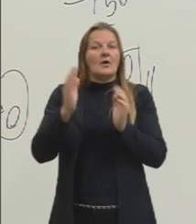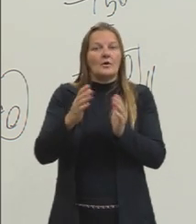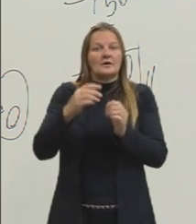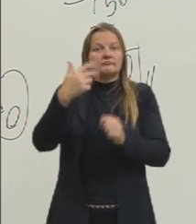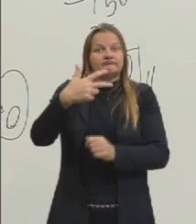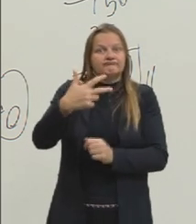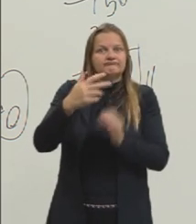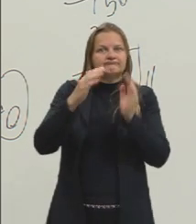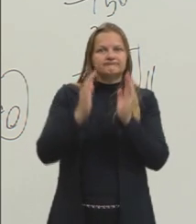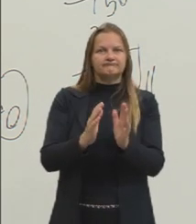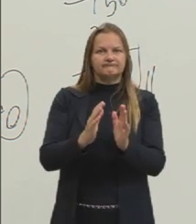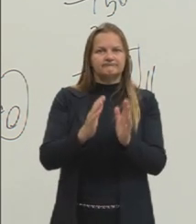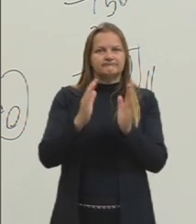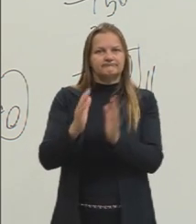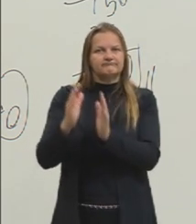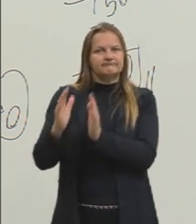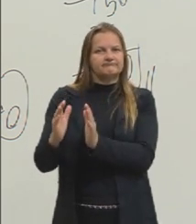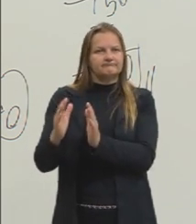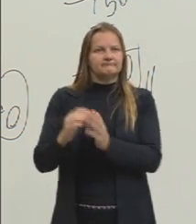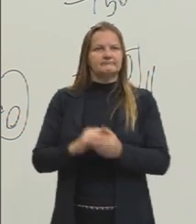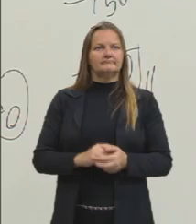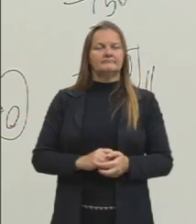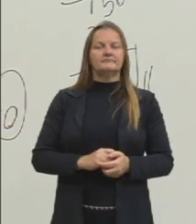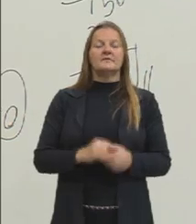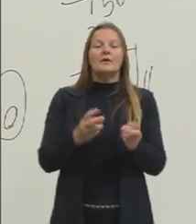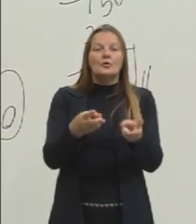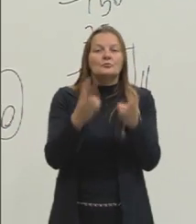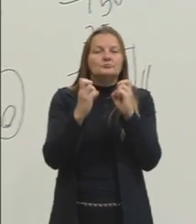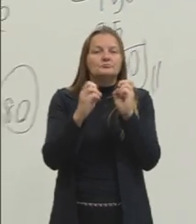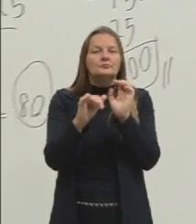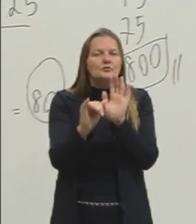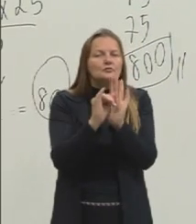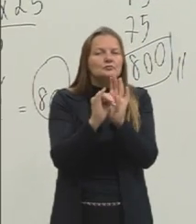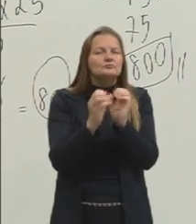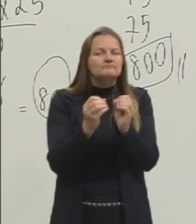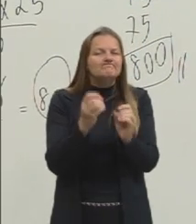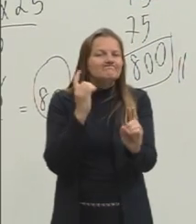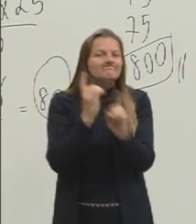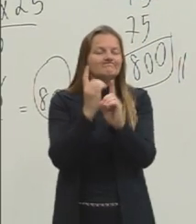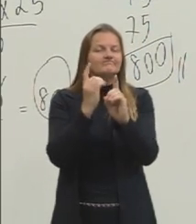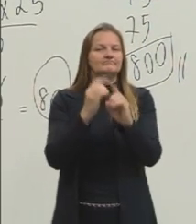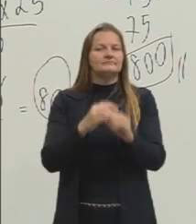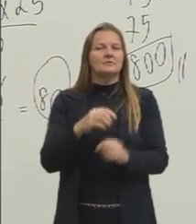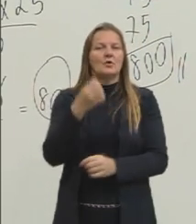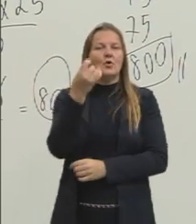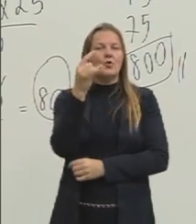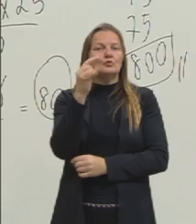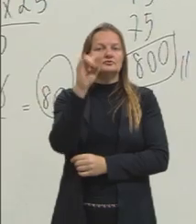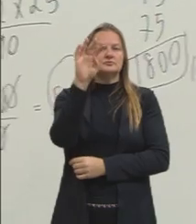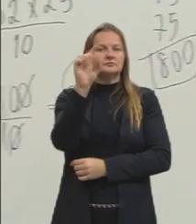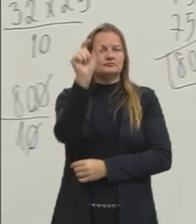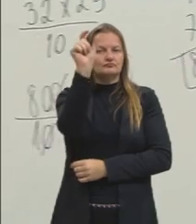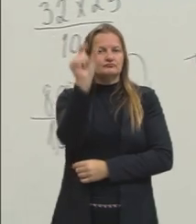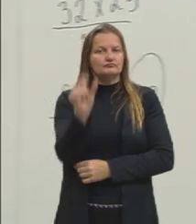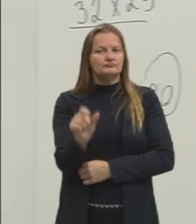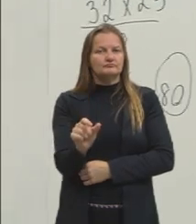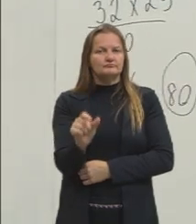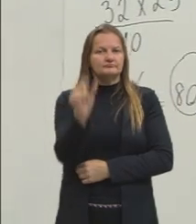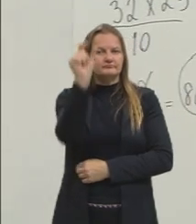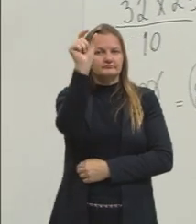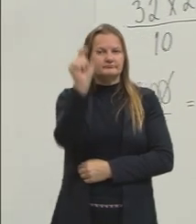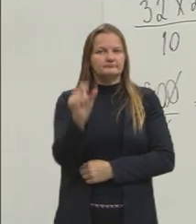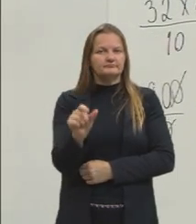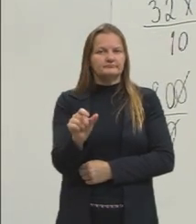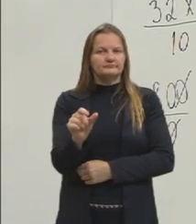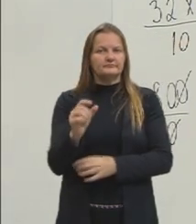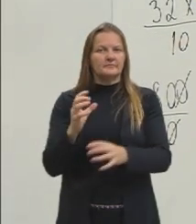para o terceiro o terceiro passo é identificar que na última coluna nós temos o total que é